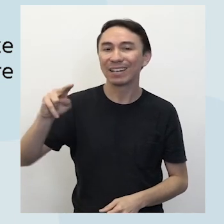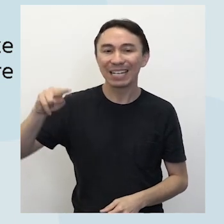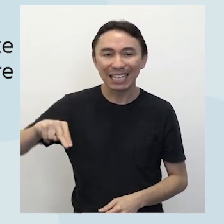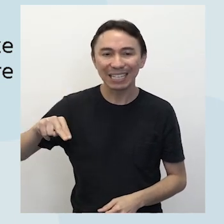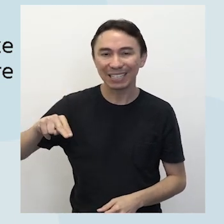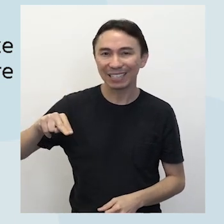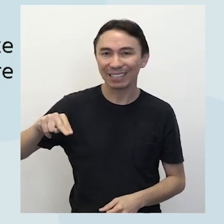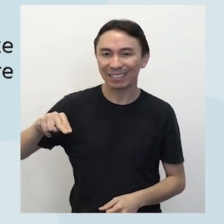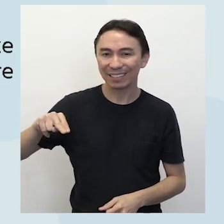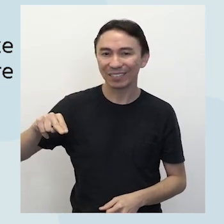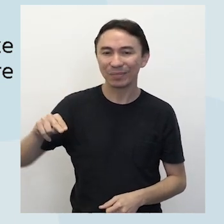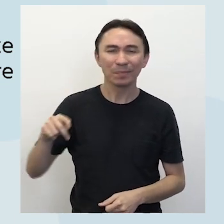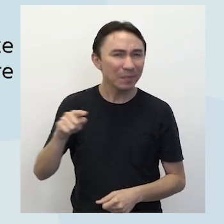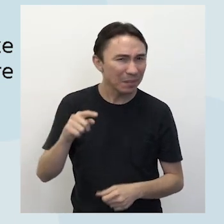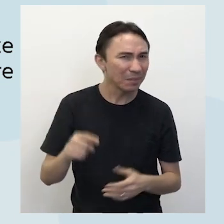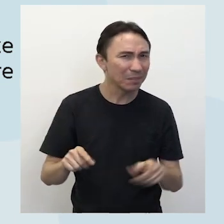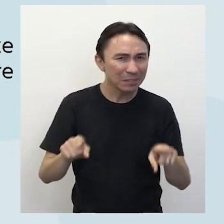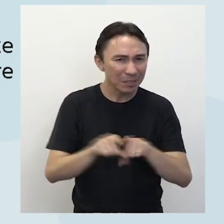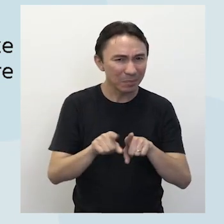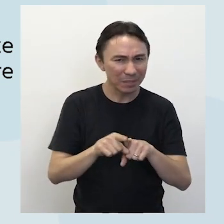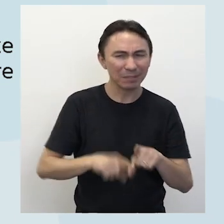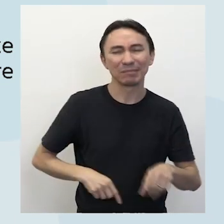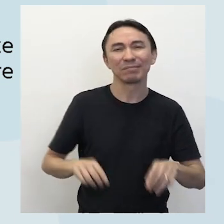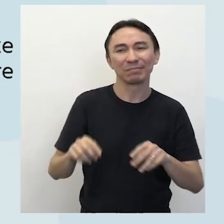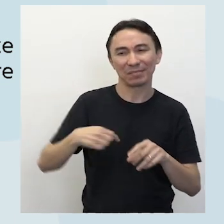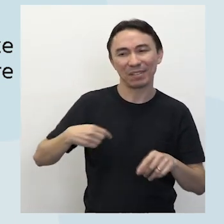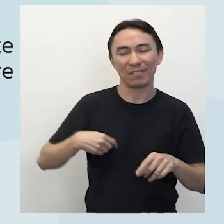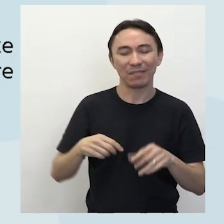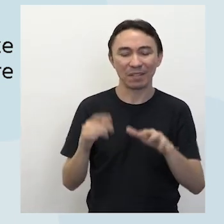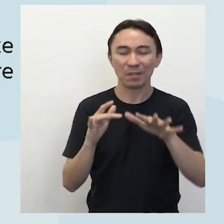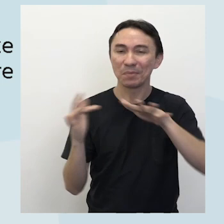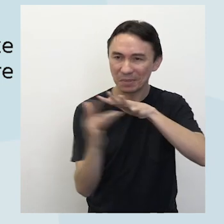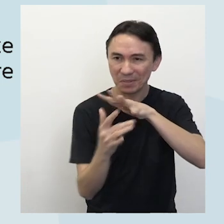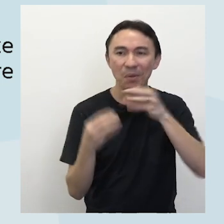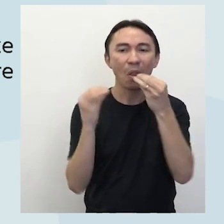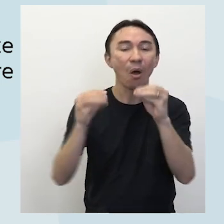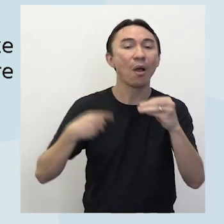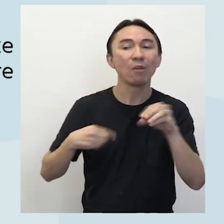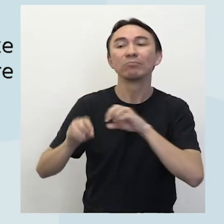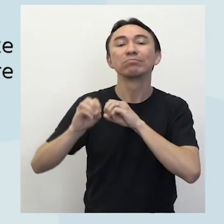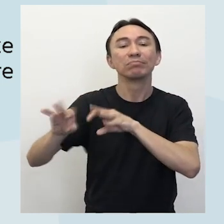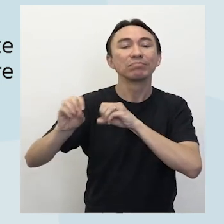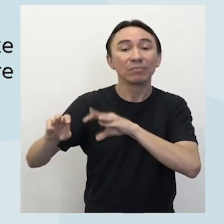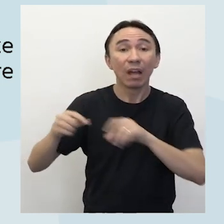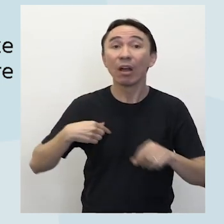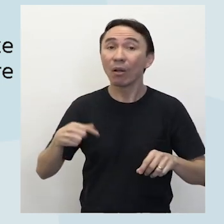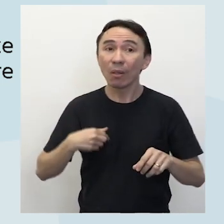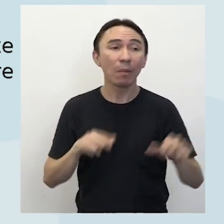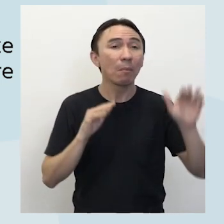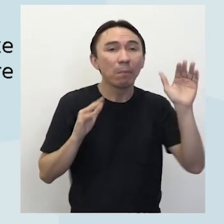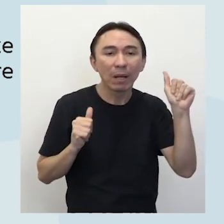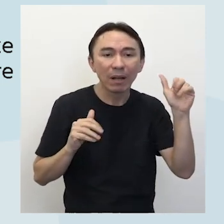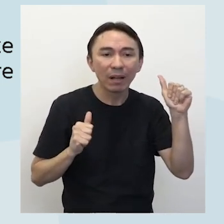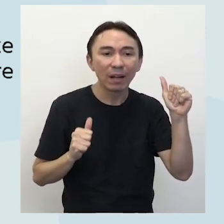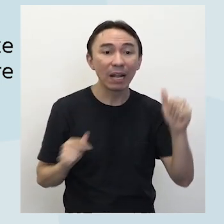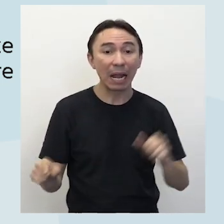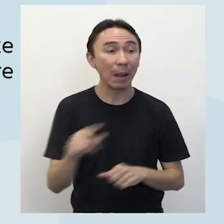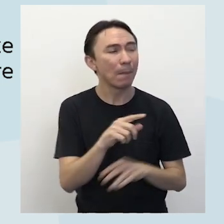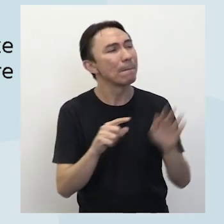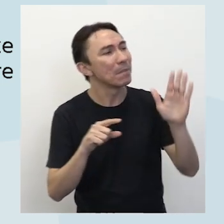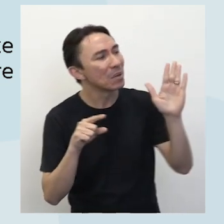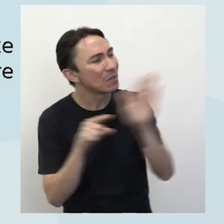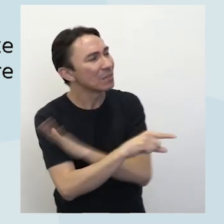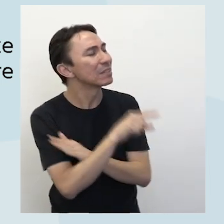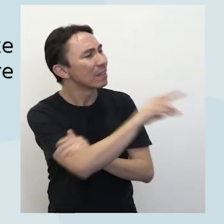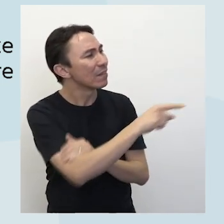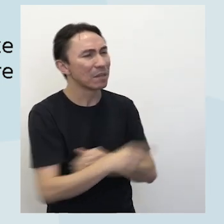divulgo que eu também sou professora de espanhol. E aí eu boto umas aulinhas lá, a Marilyn veio, hablas espanhol? No meu direct, e eu,